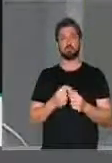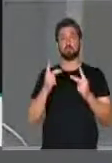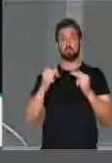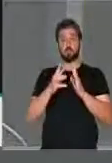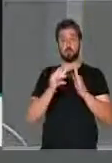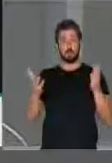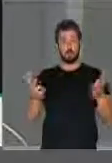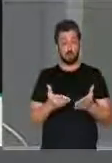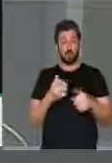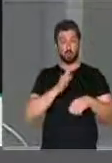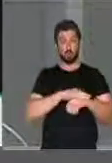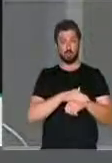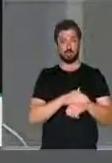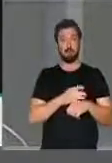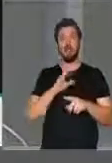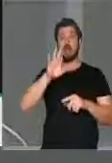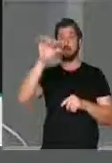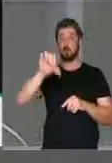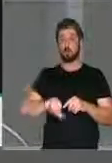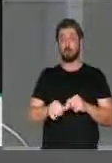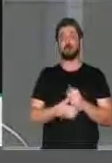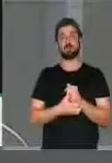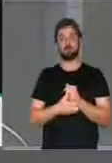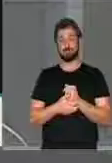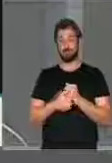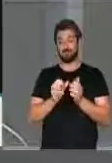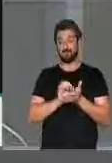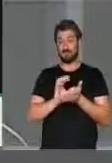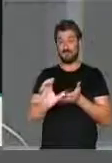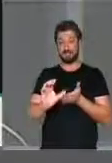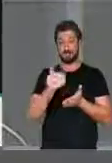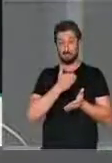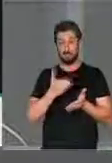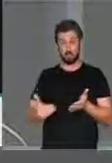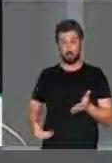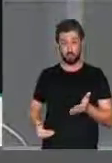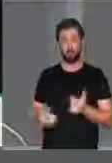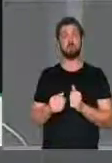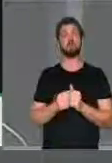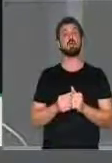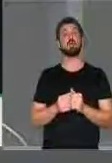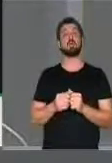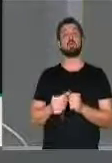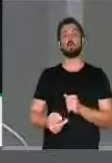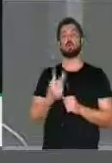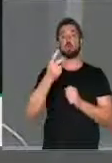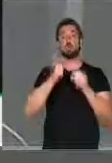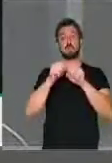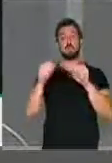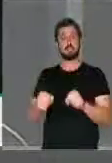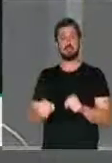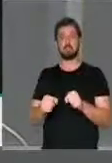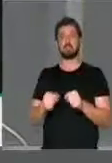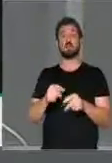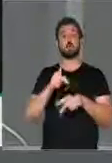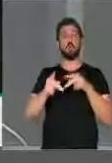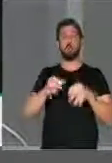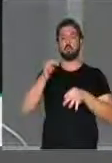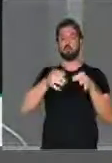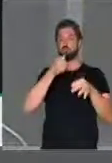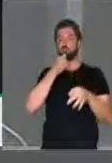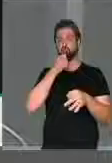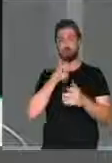atuais mandatos, e ainda pior, com financiamento público e com 2 sistemas que sequer o povo